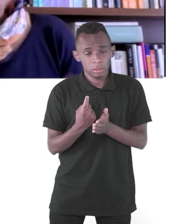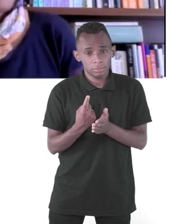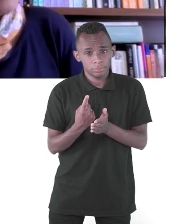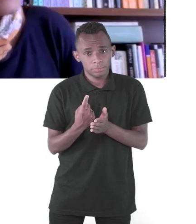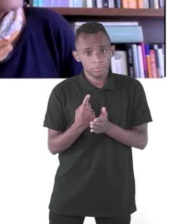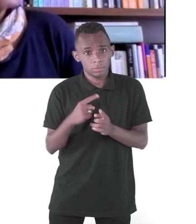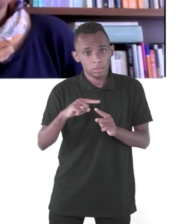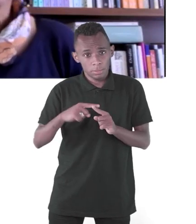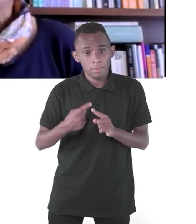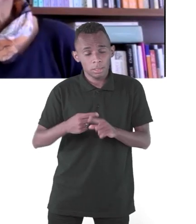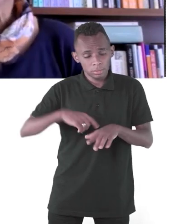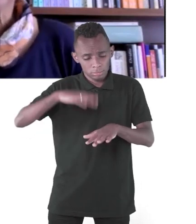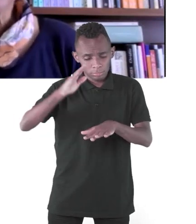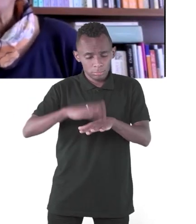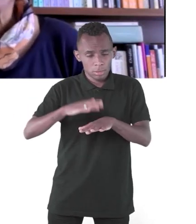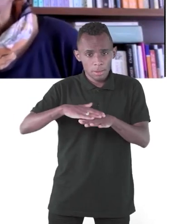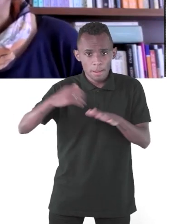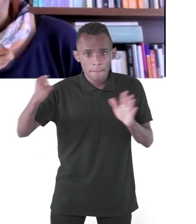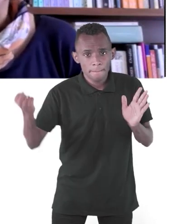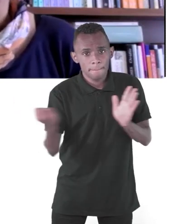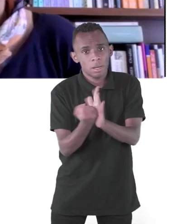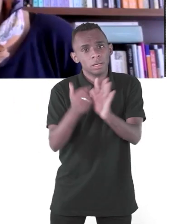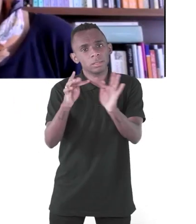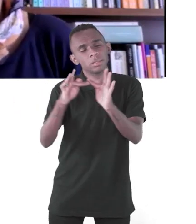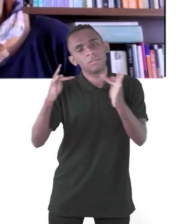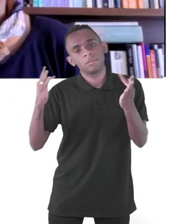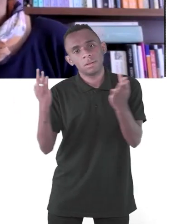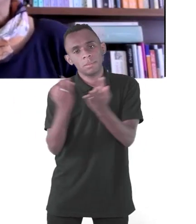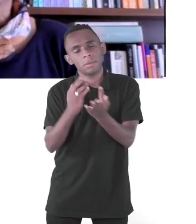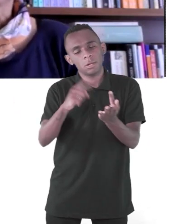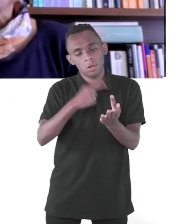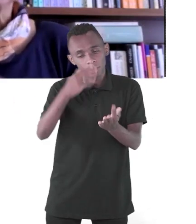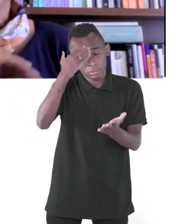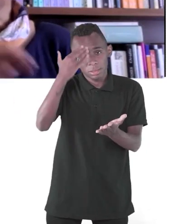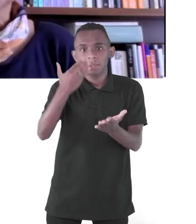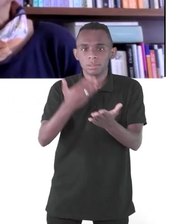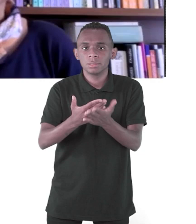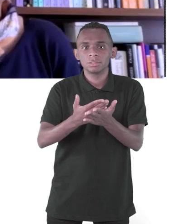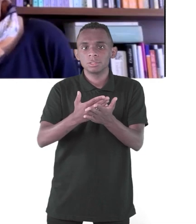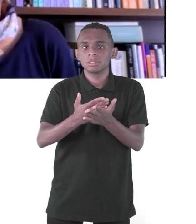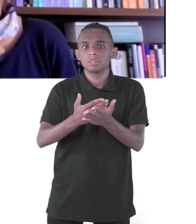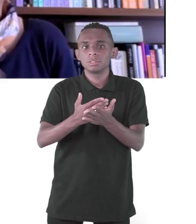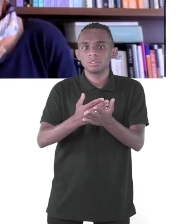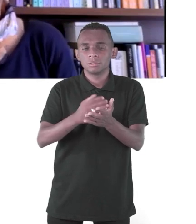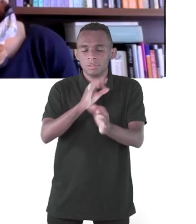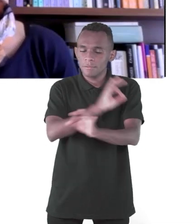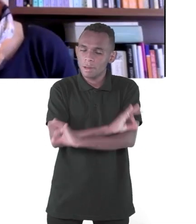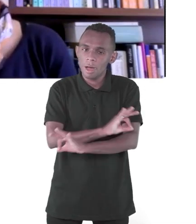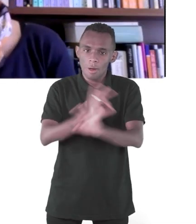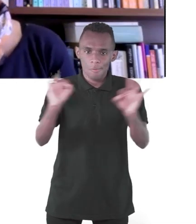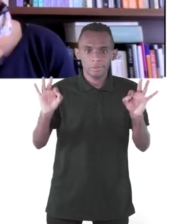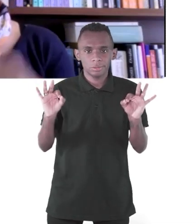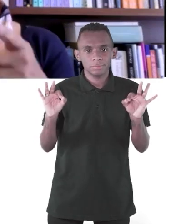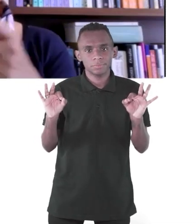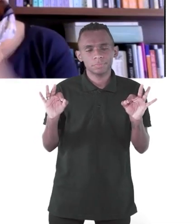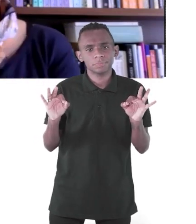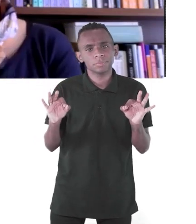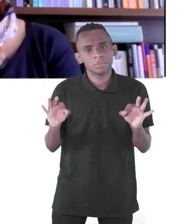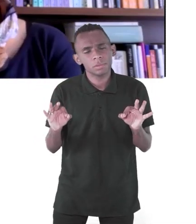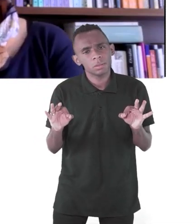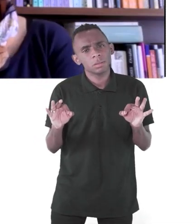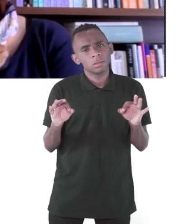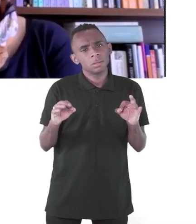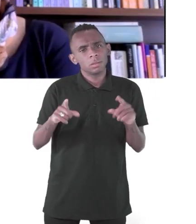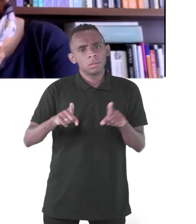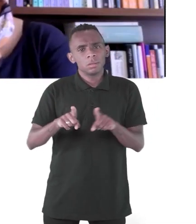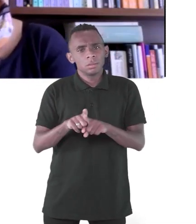pequeno, mas está no DNA da menina, né? Então, estamos acreditando que vai dar tudo super certo. Vai dar certo. E